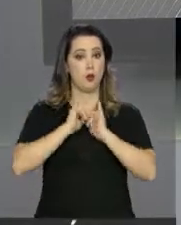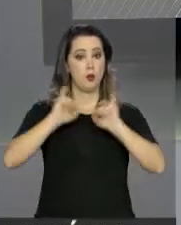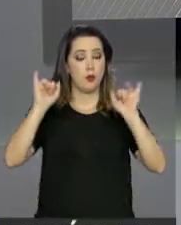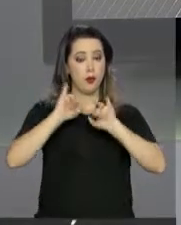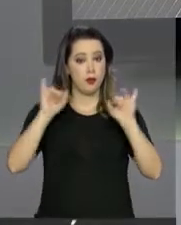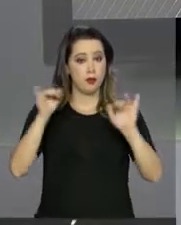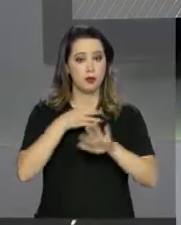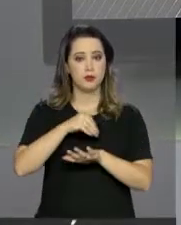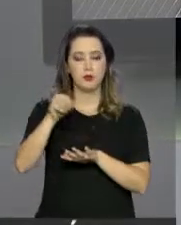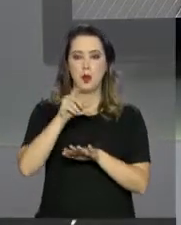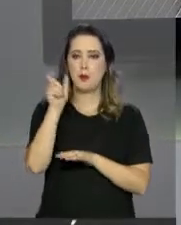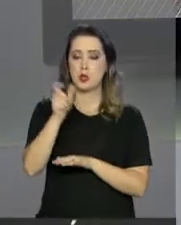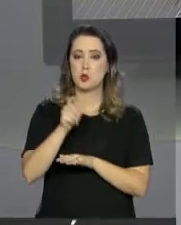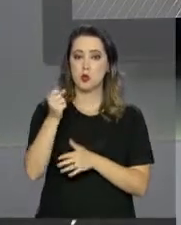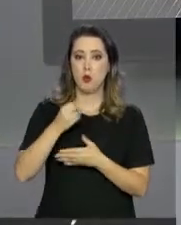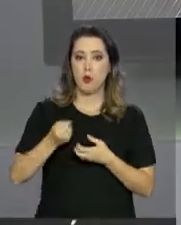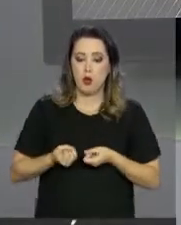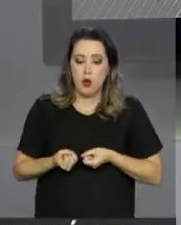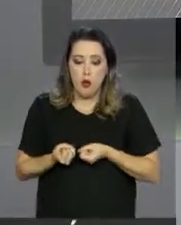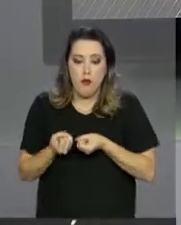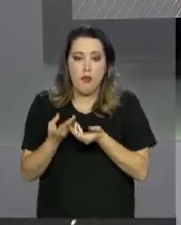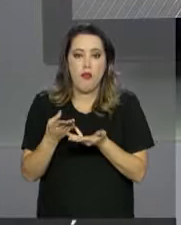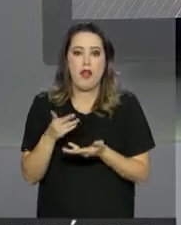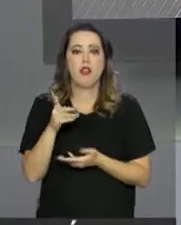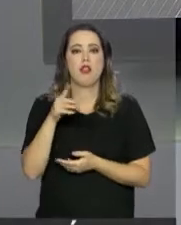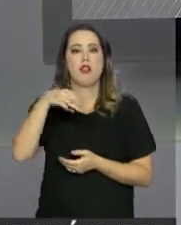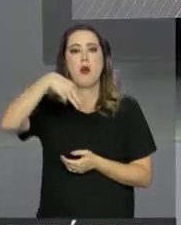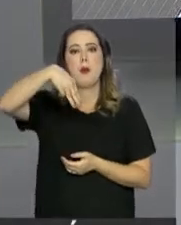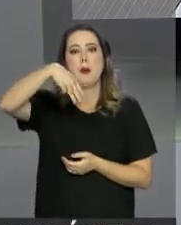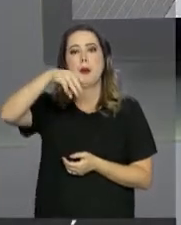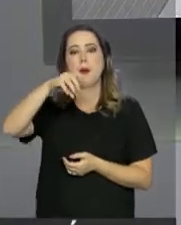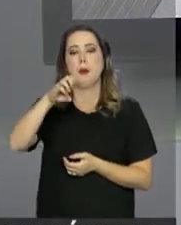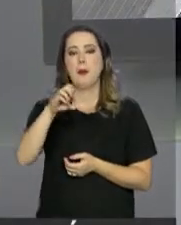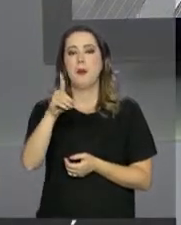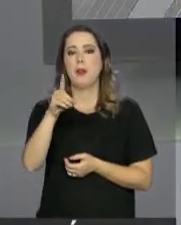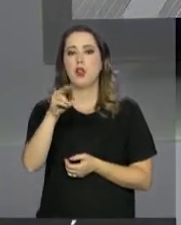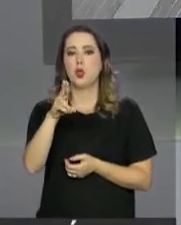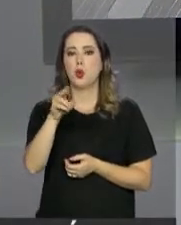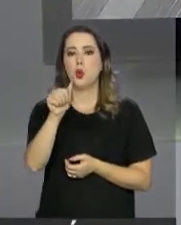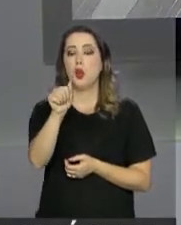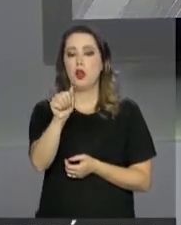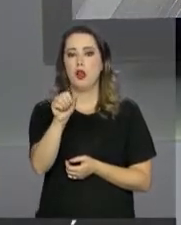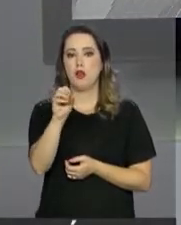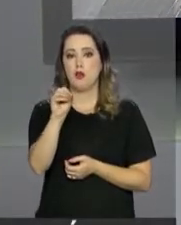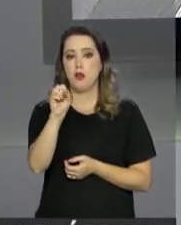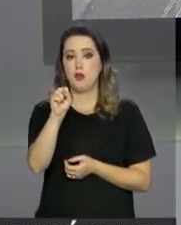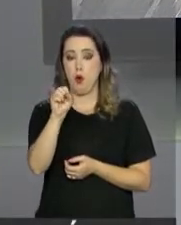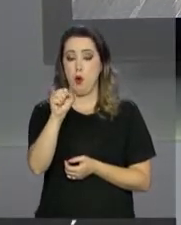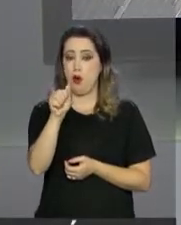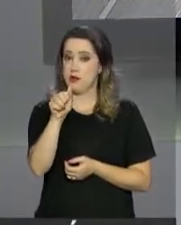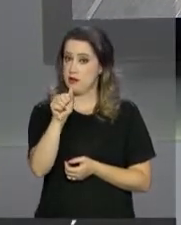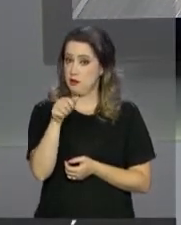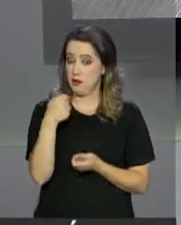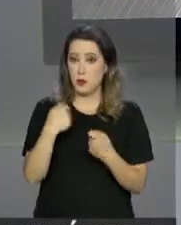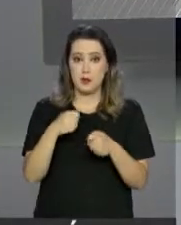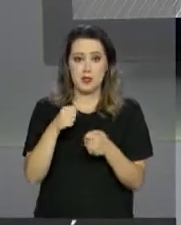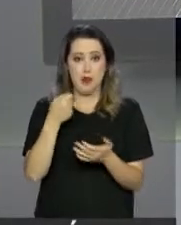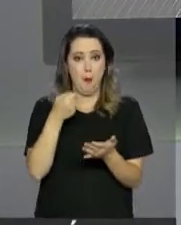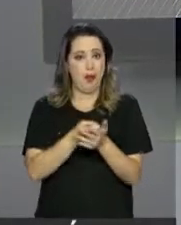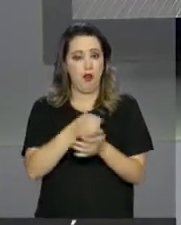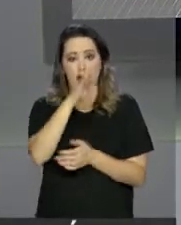notícia doadores de medula óssea terão isenção da taxa de concurso público a decisão vale também para